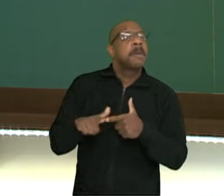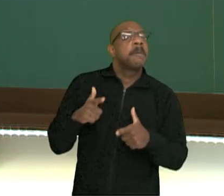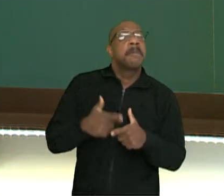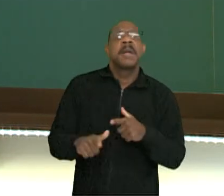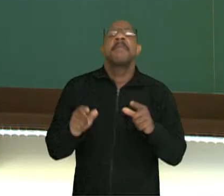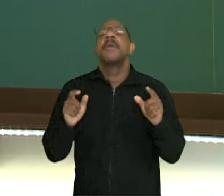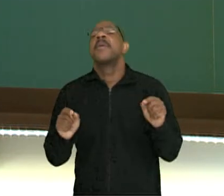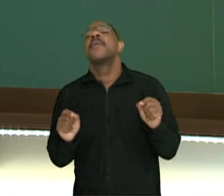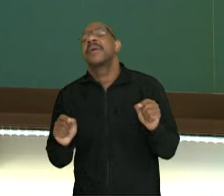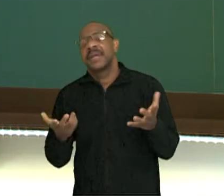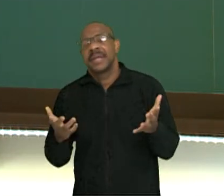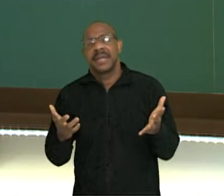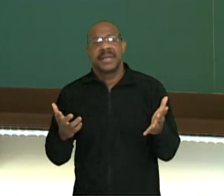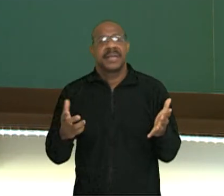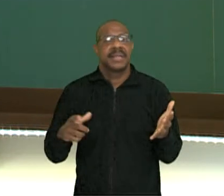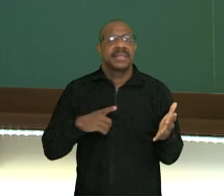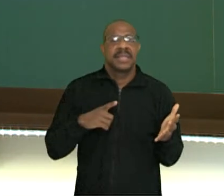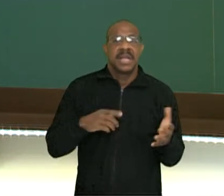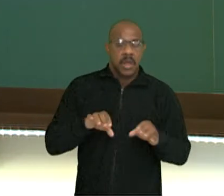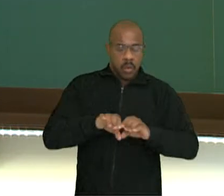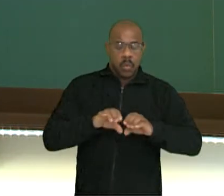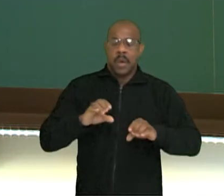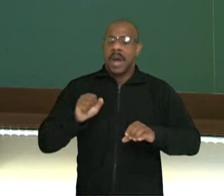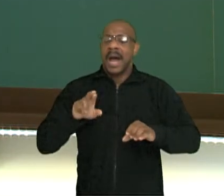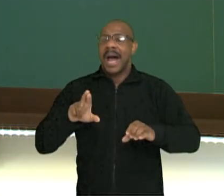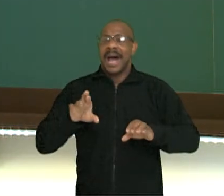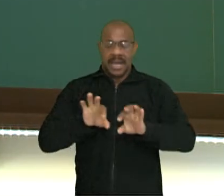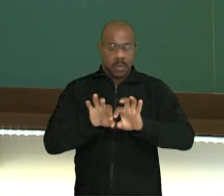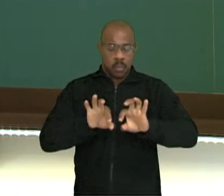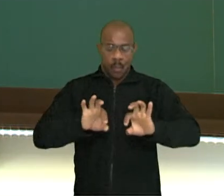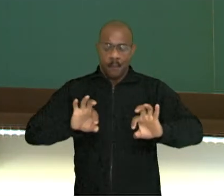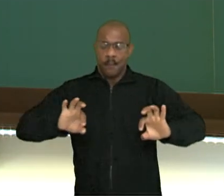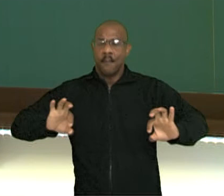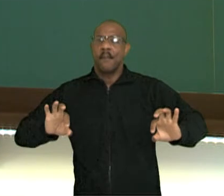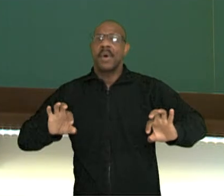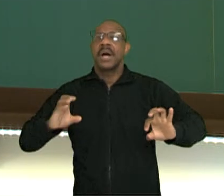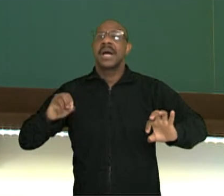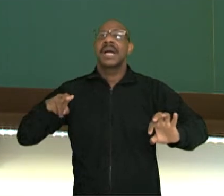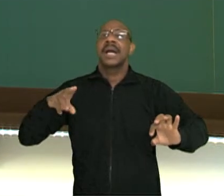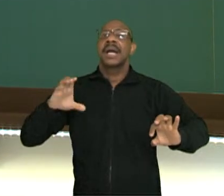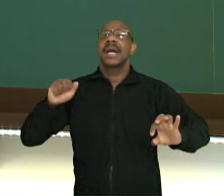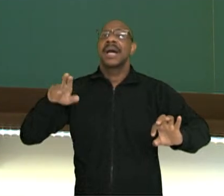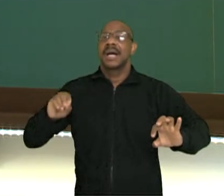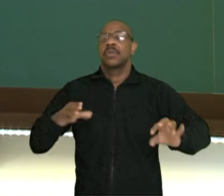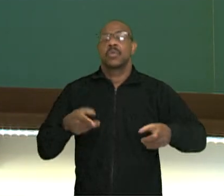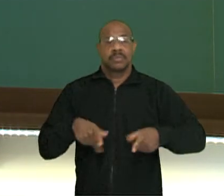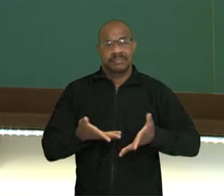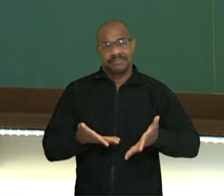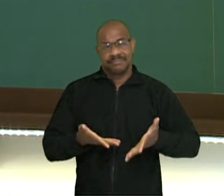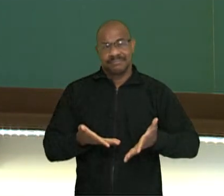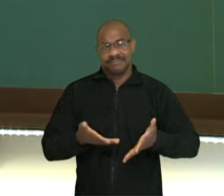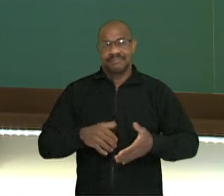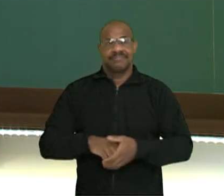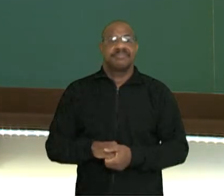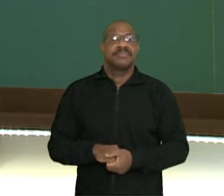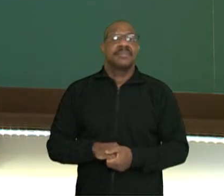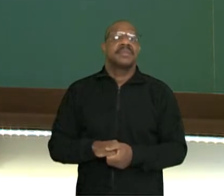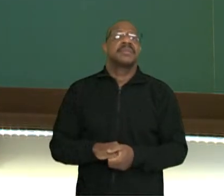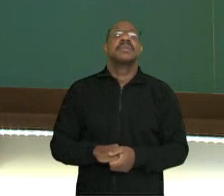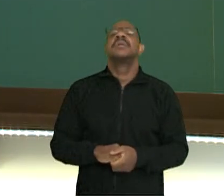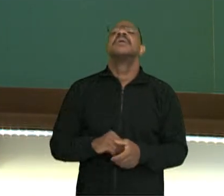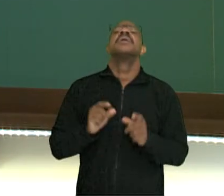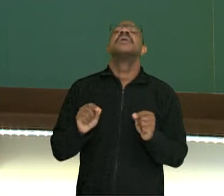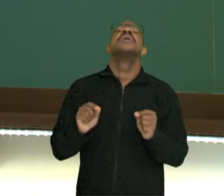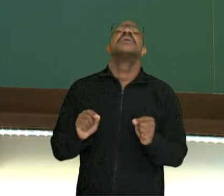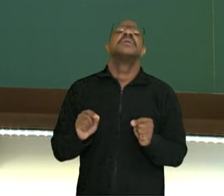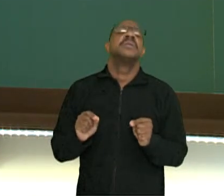que está com ar no cano, né? Então, a causa é a mais diferente possível. E a